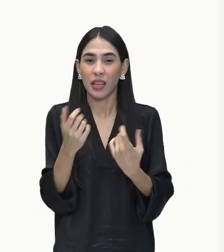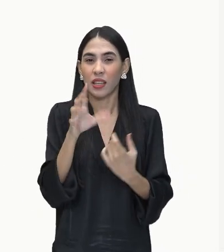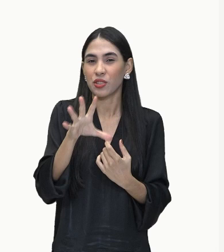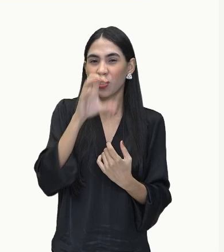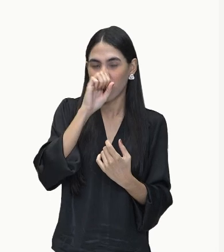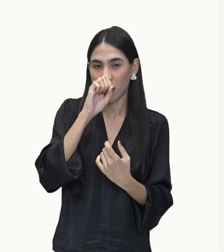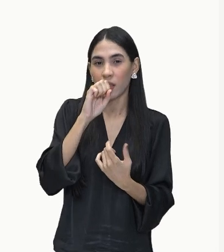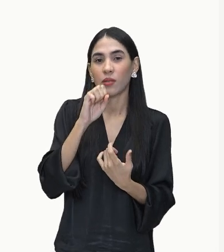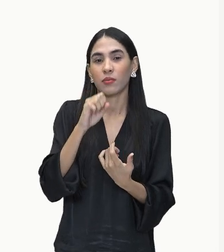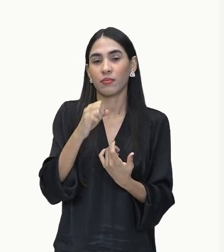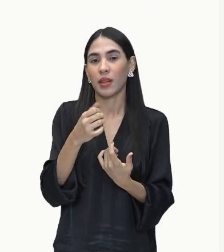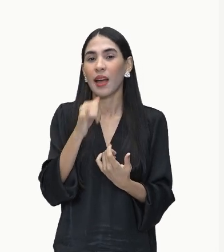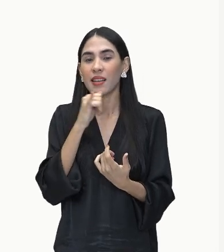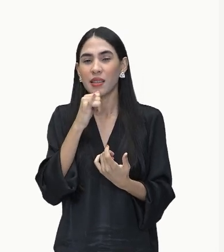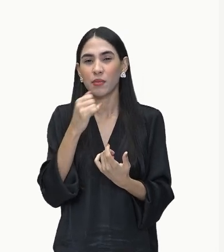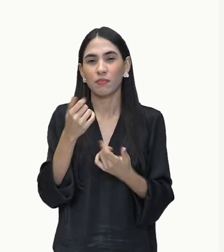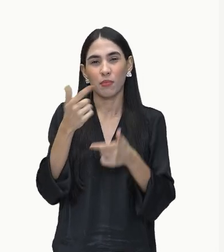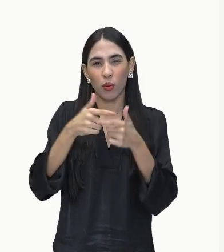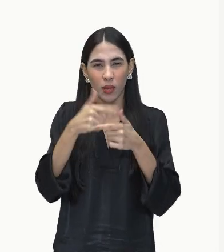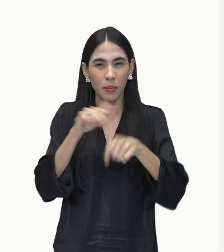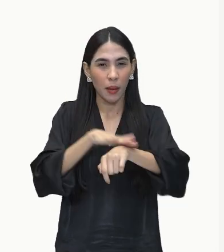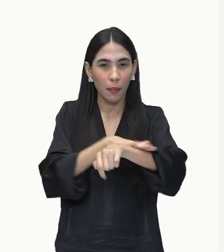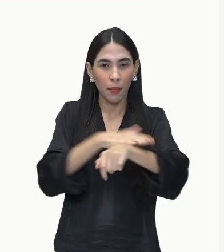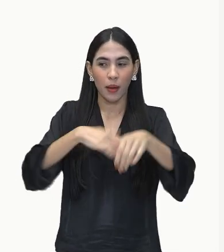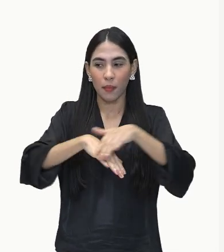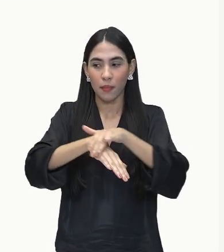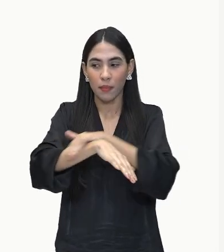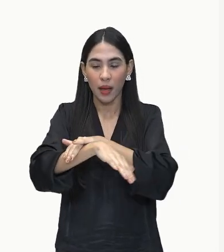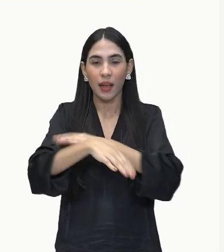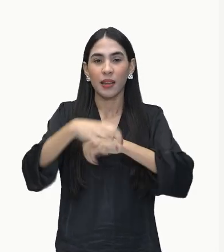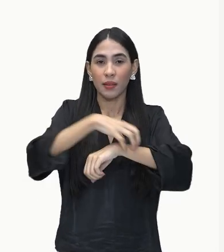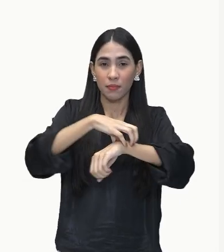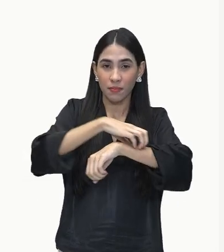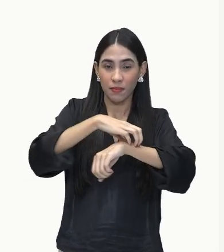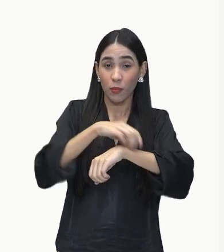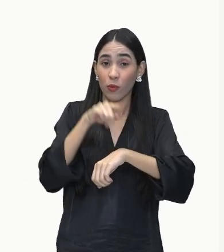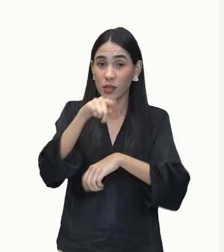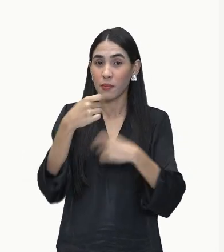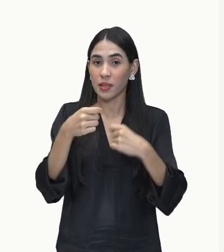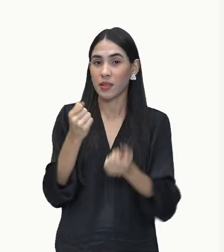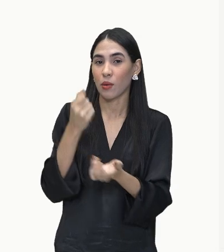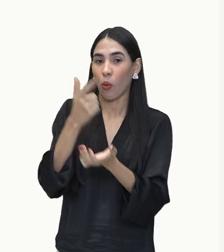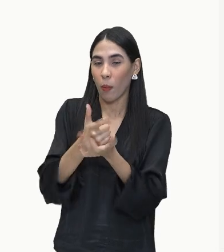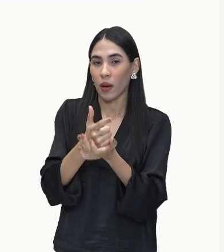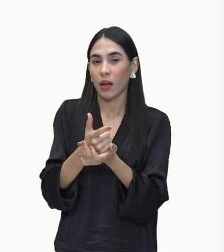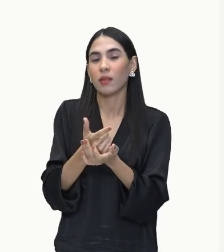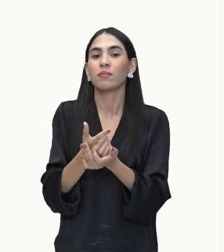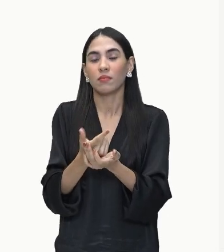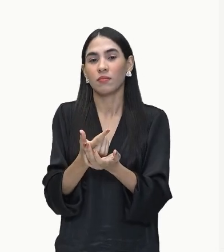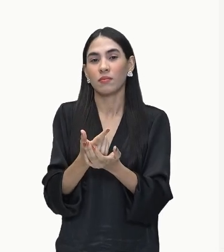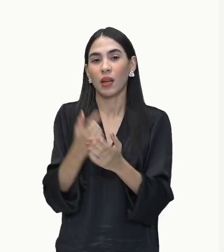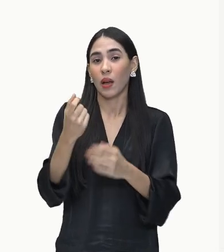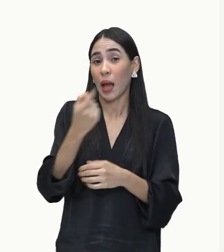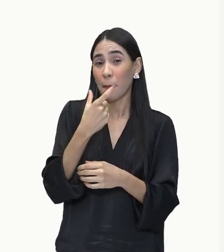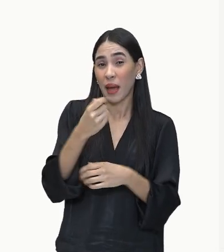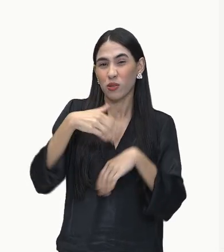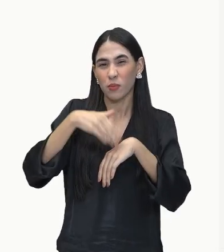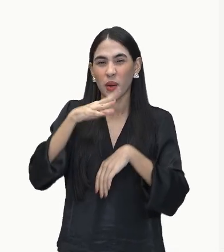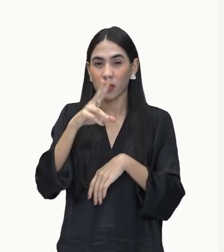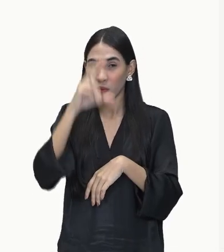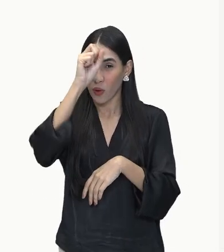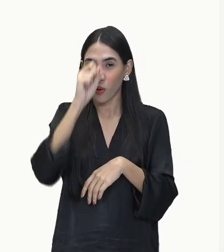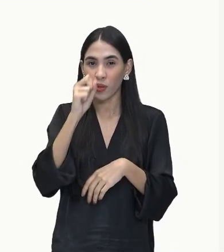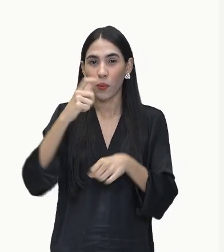exemplo, dermatite, você precisa comprar um medicamento um pouco mais forte e aí quando você sente o